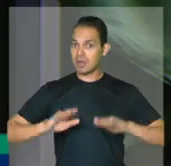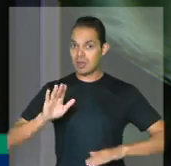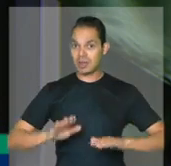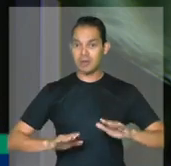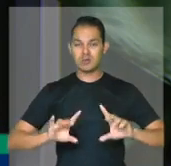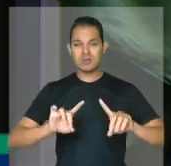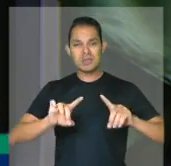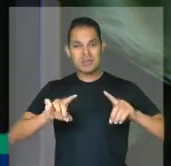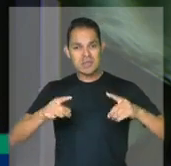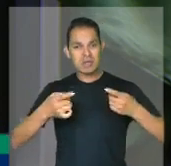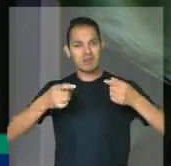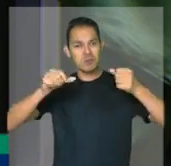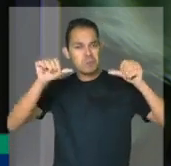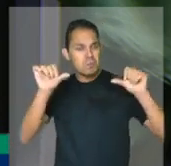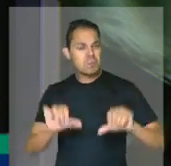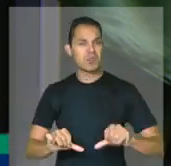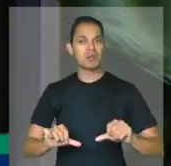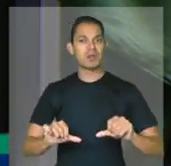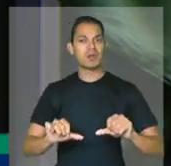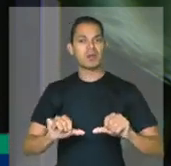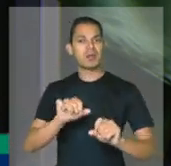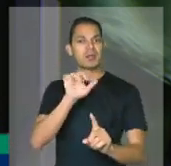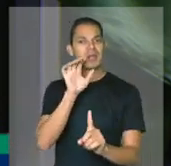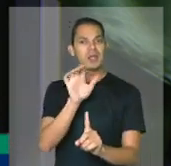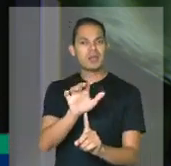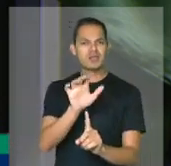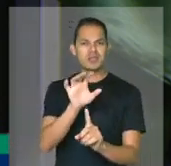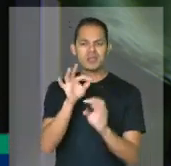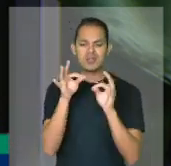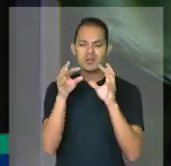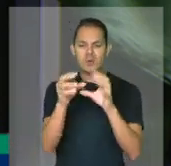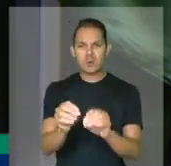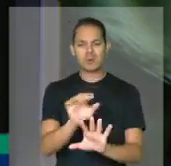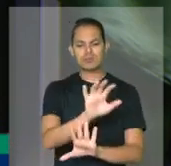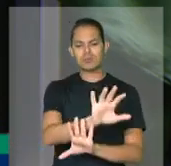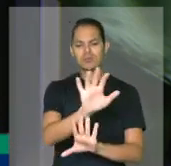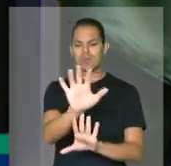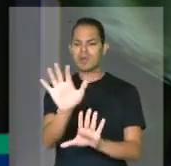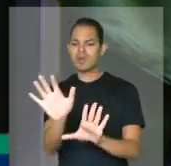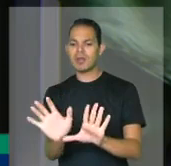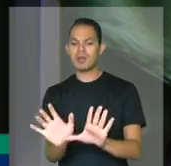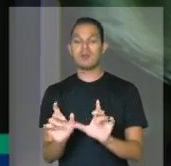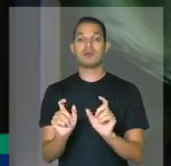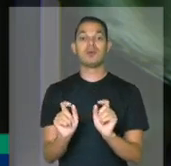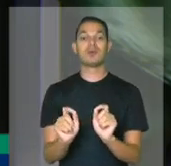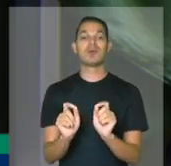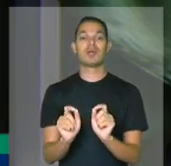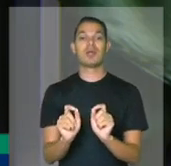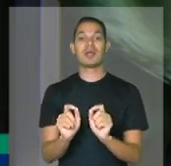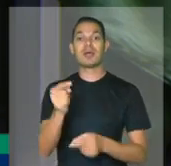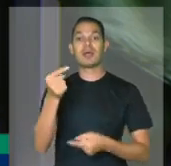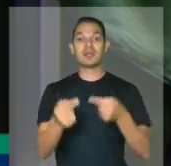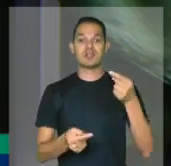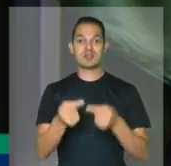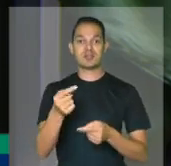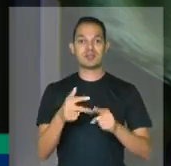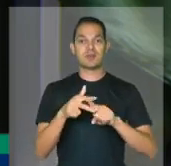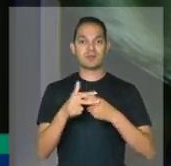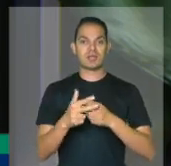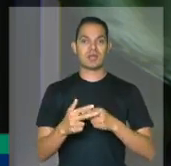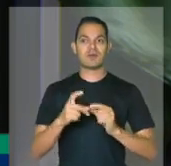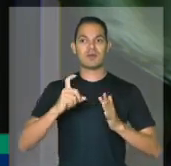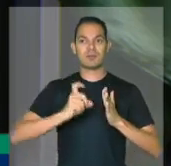nosso maior desafio, que atinge todas as áreas, seja a discussão da